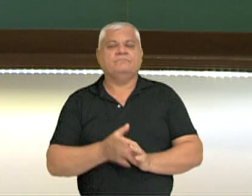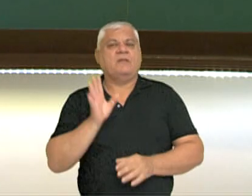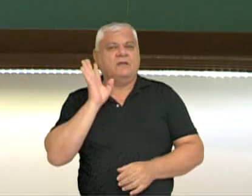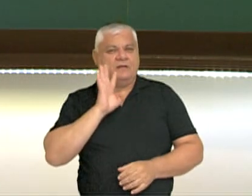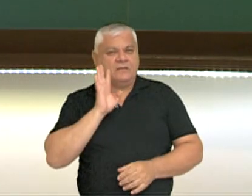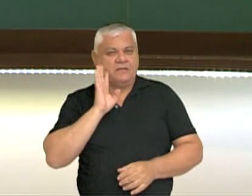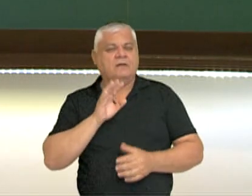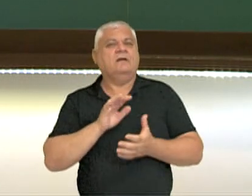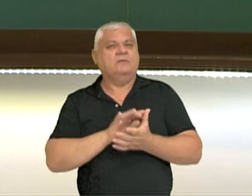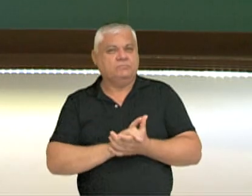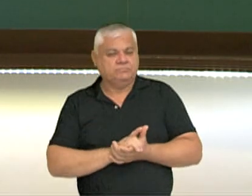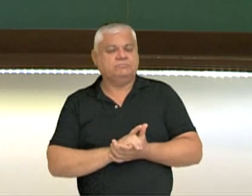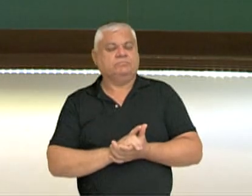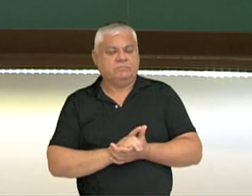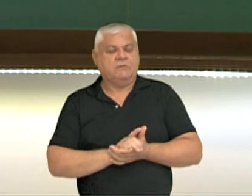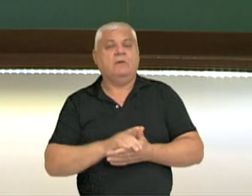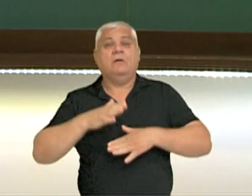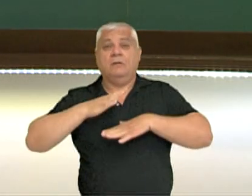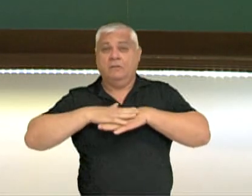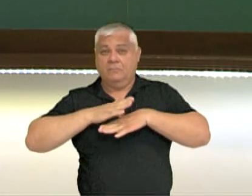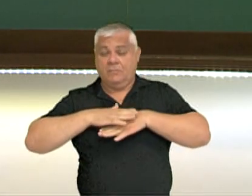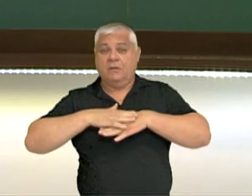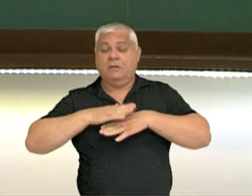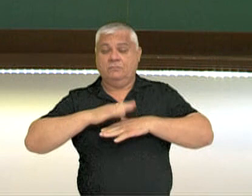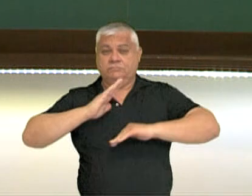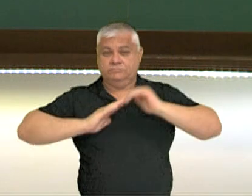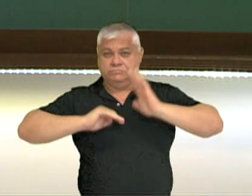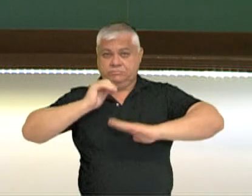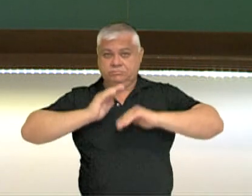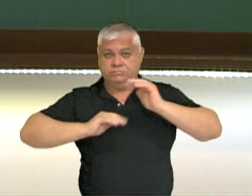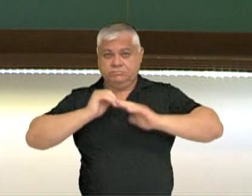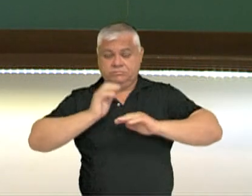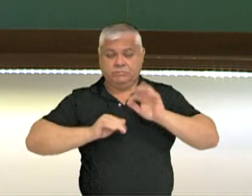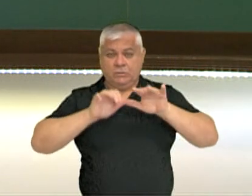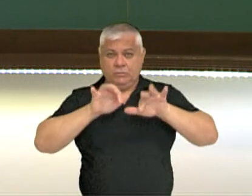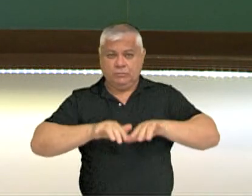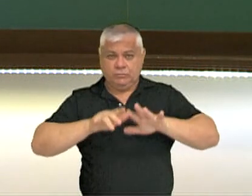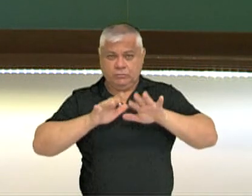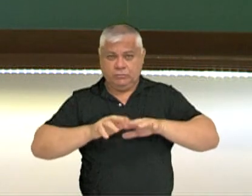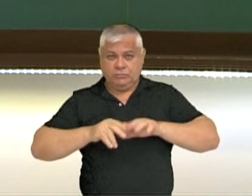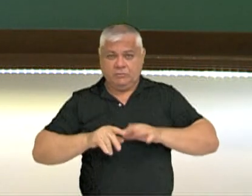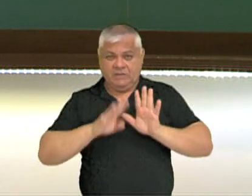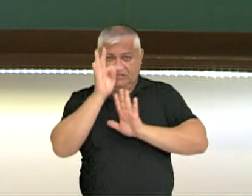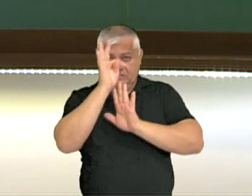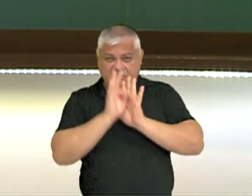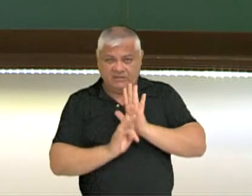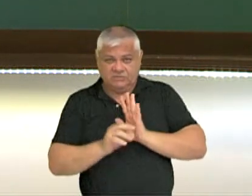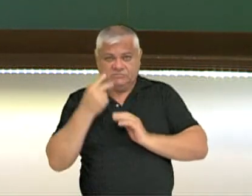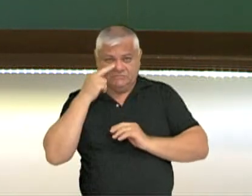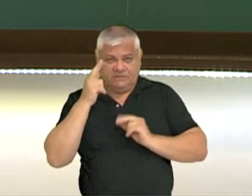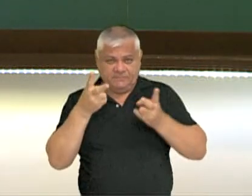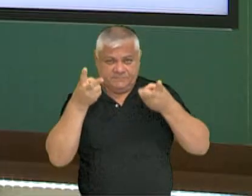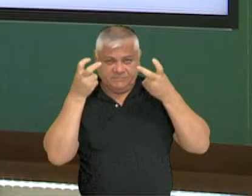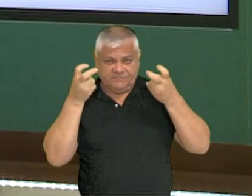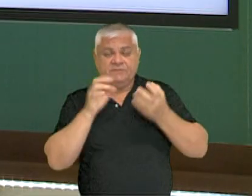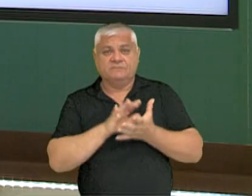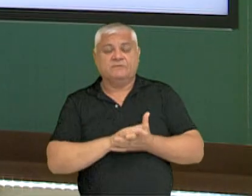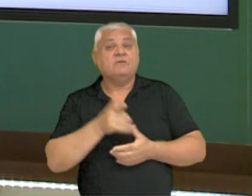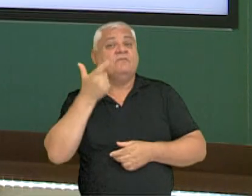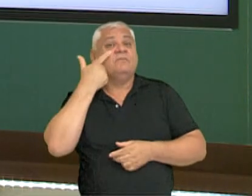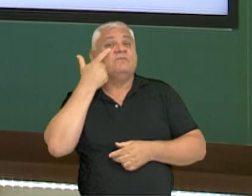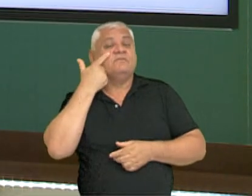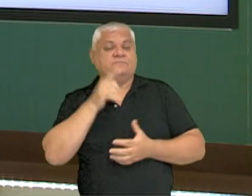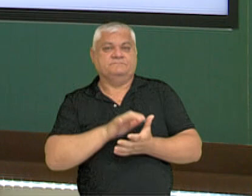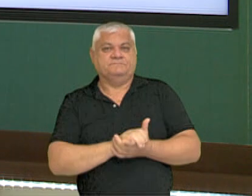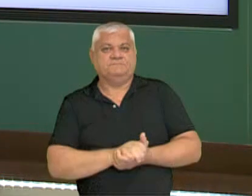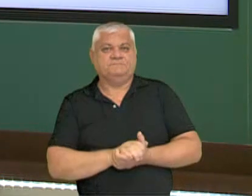Legal. Como a fala, então, do jornalista foi apresentada aqui nesse texto? Você percebeu? Espero que sim. Vamos confirmar, então, a